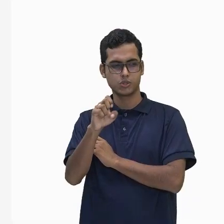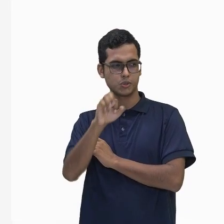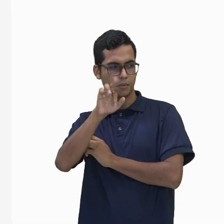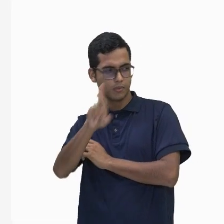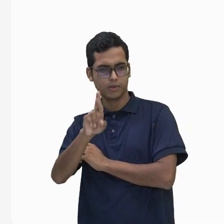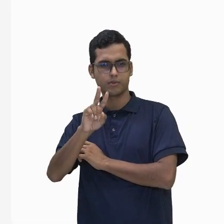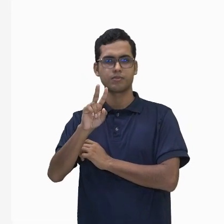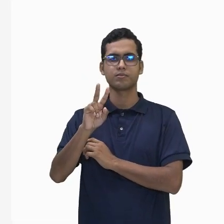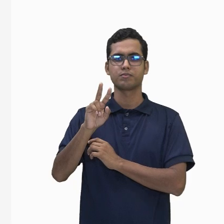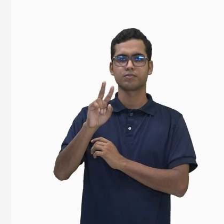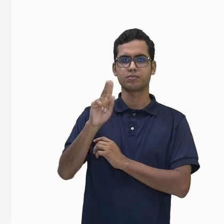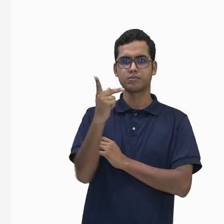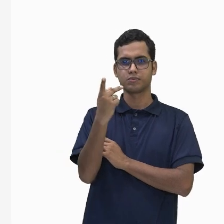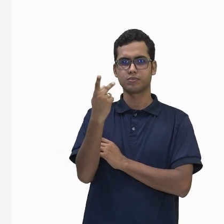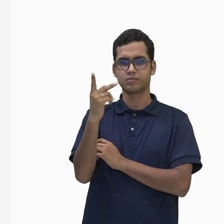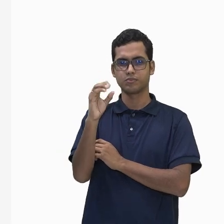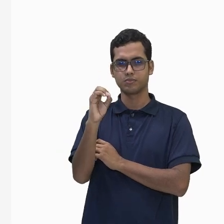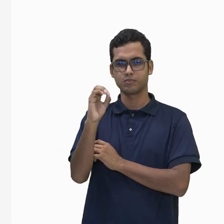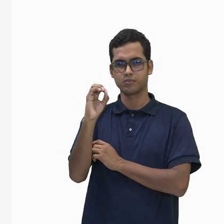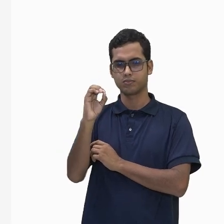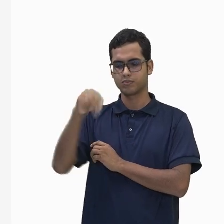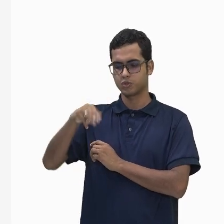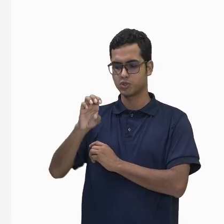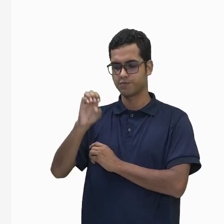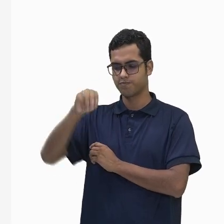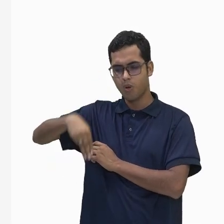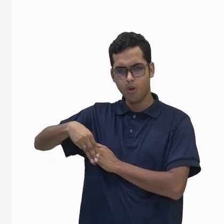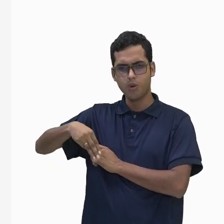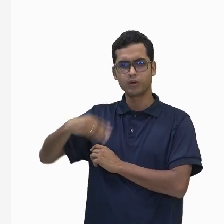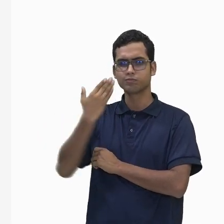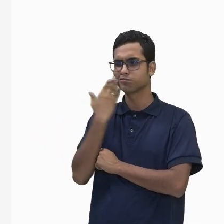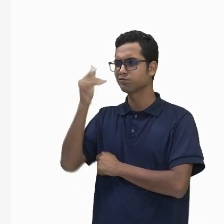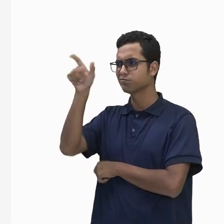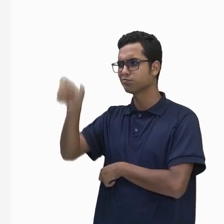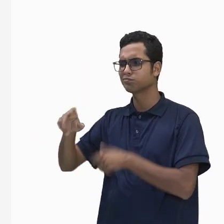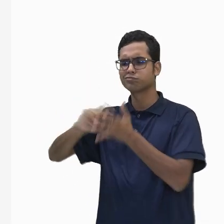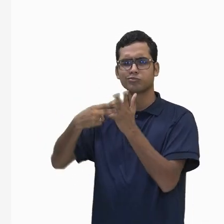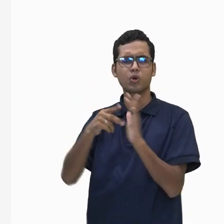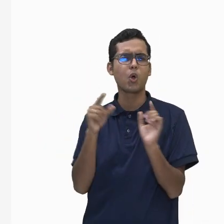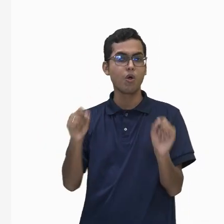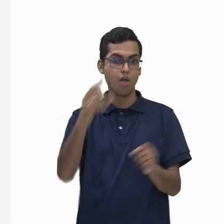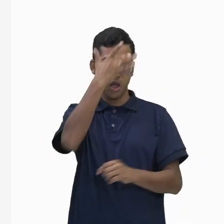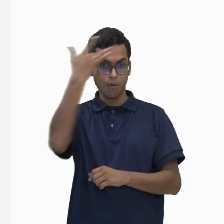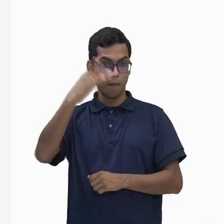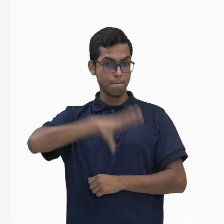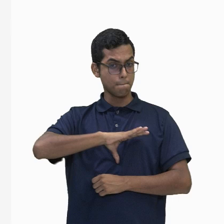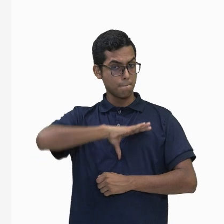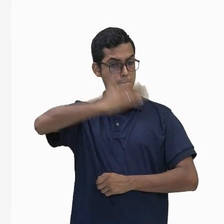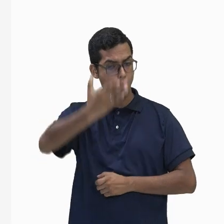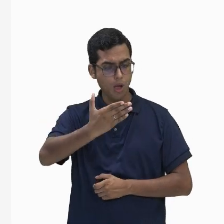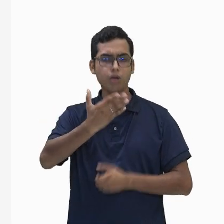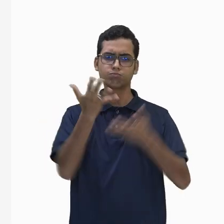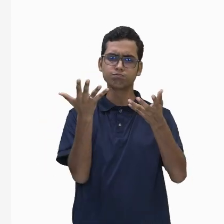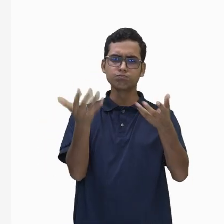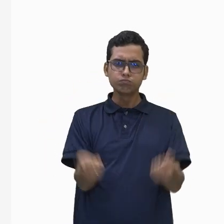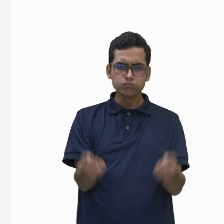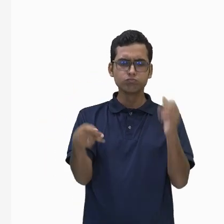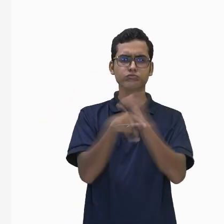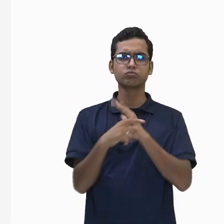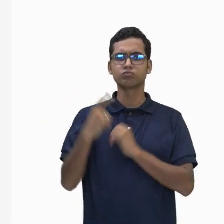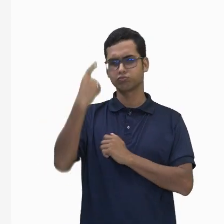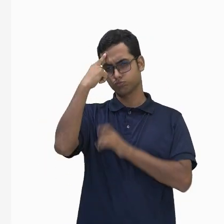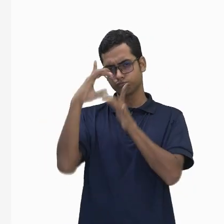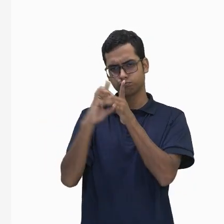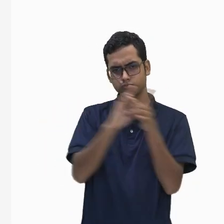só. Nietzsche diz o seguinte: o super-homem é aquele que tem coragem de assumir a dimensão dionisíaca